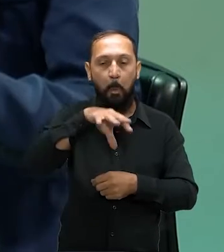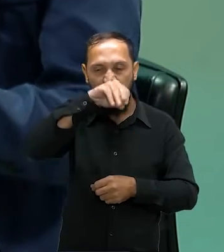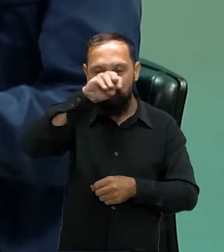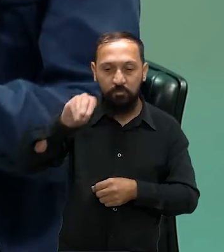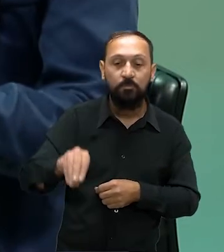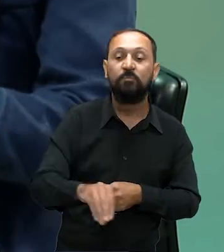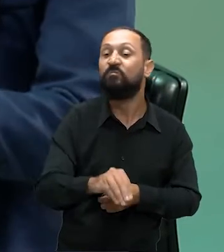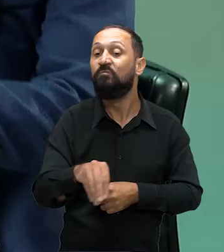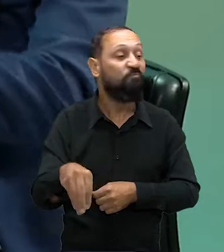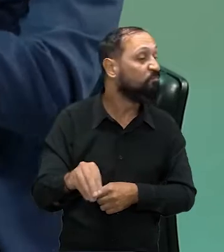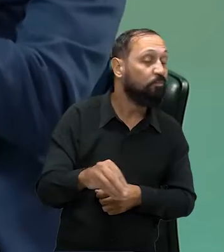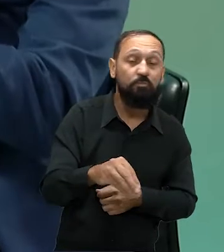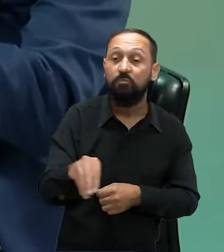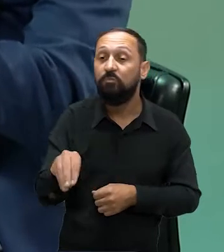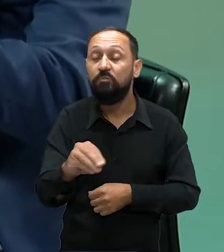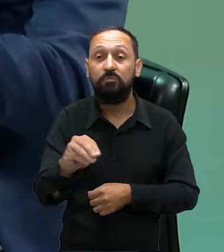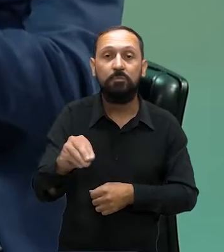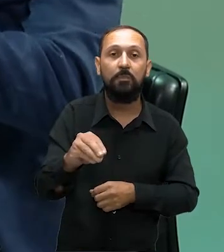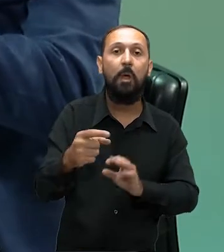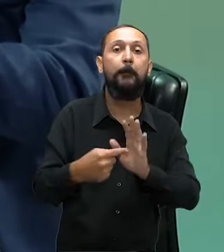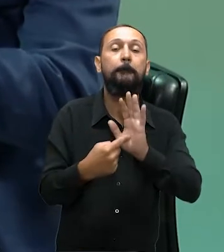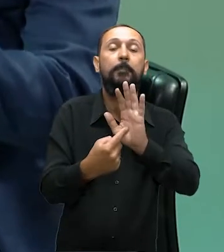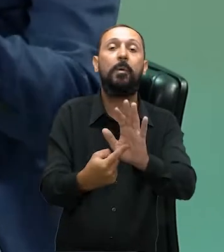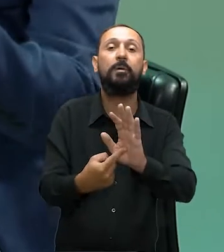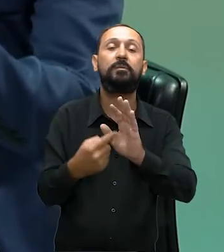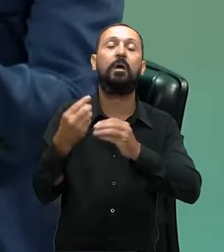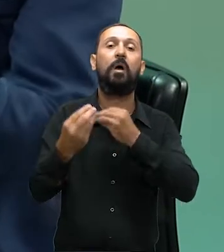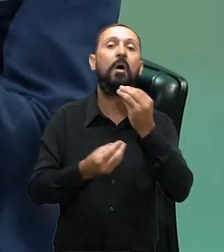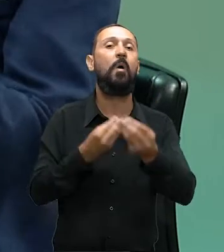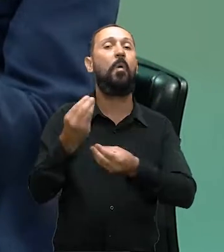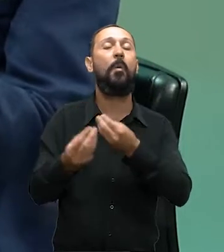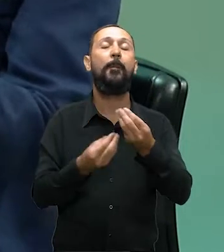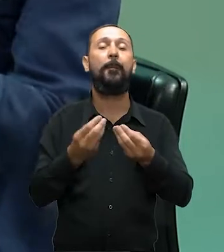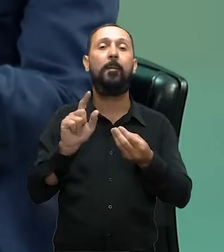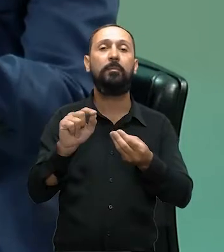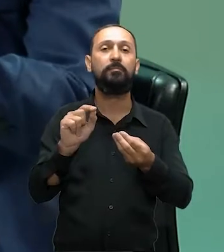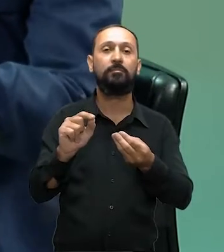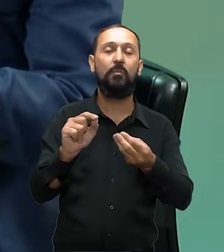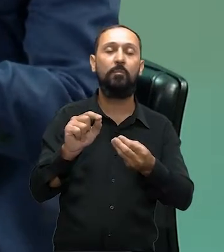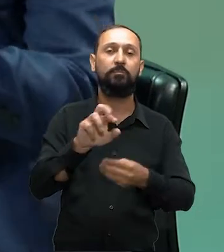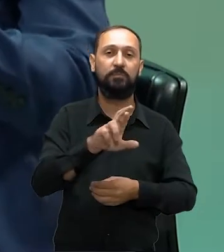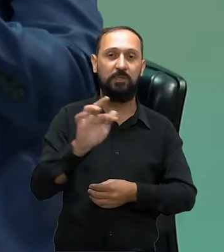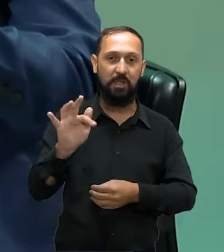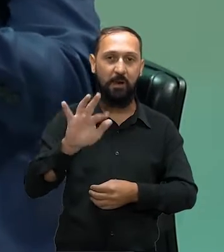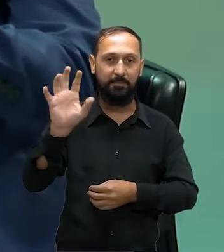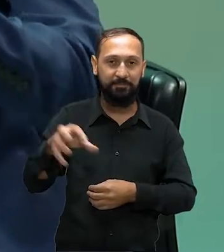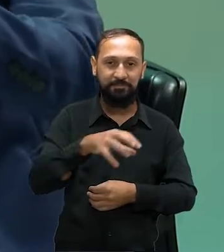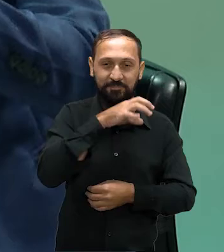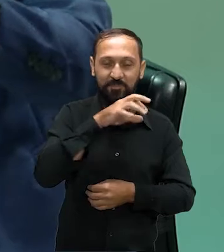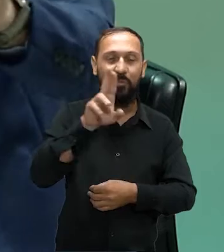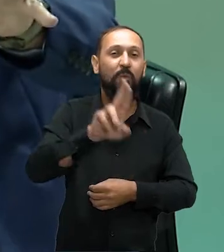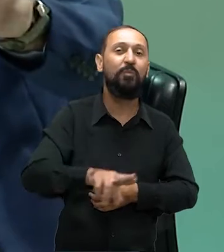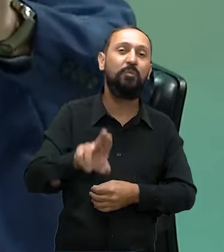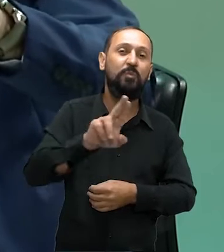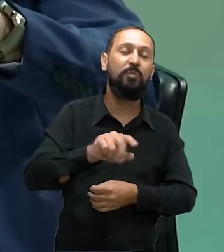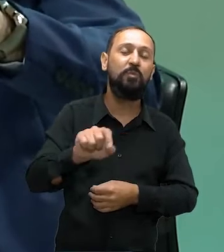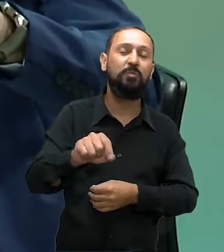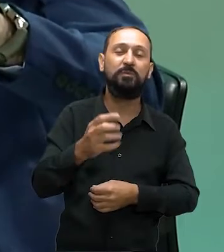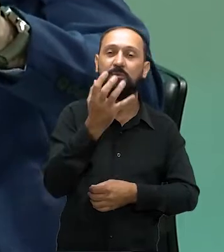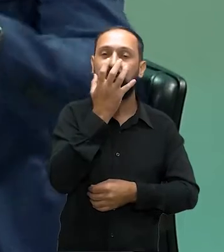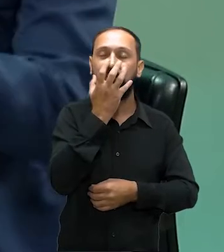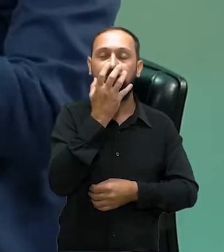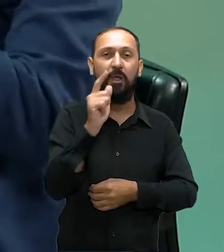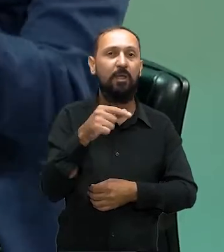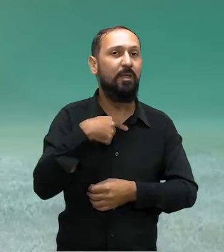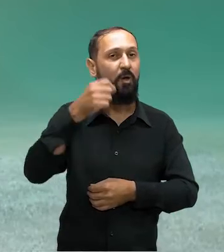tem um cão farejador que eles demonstram como a Receita utiliza